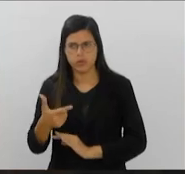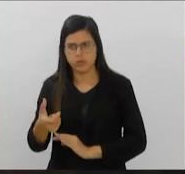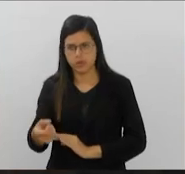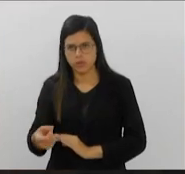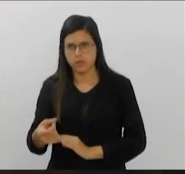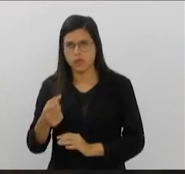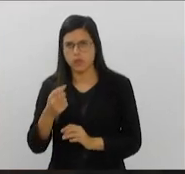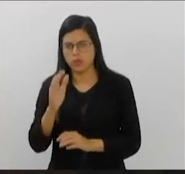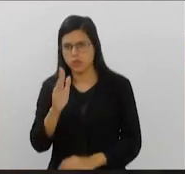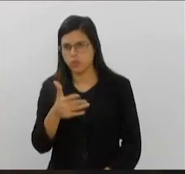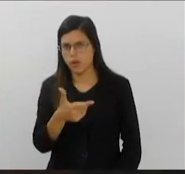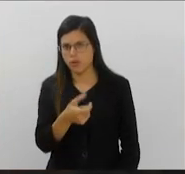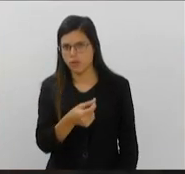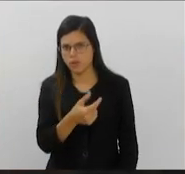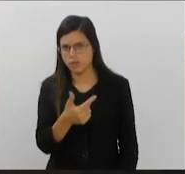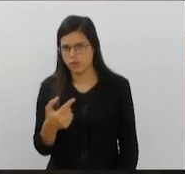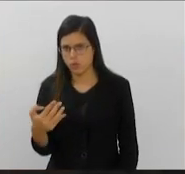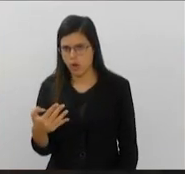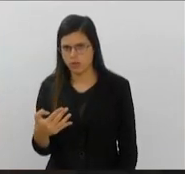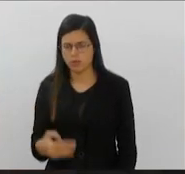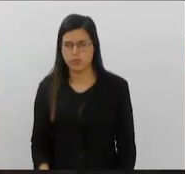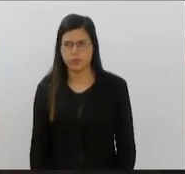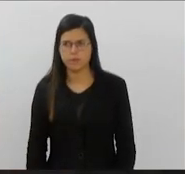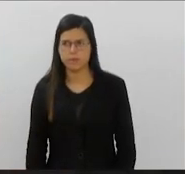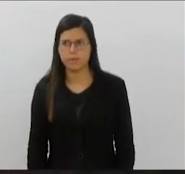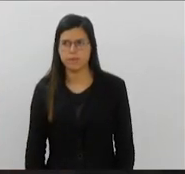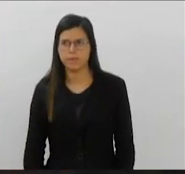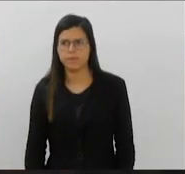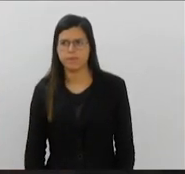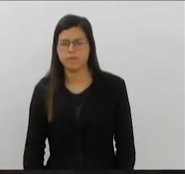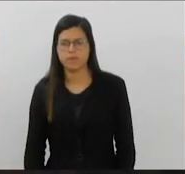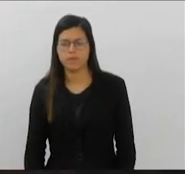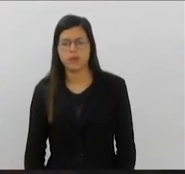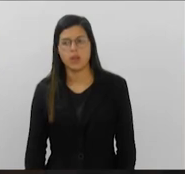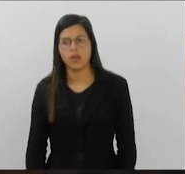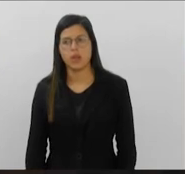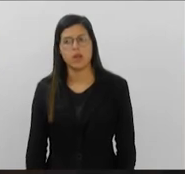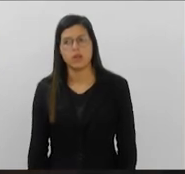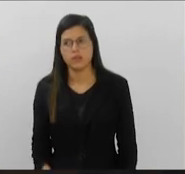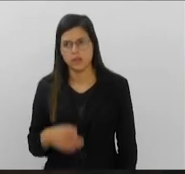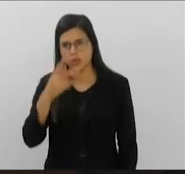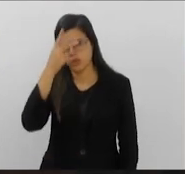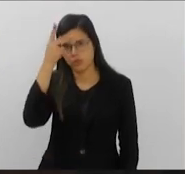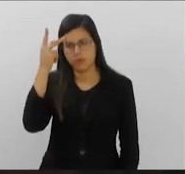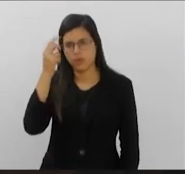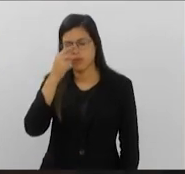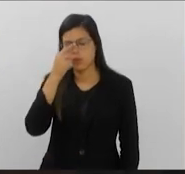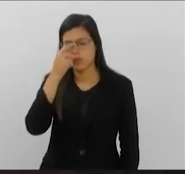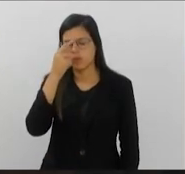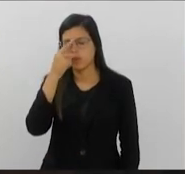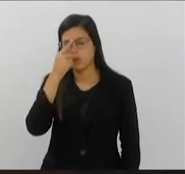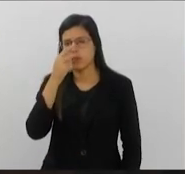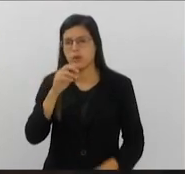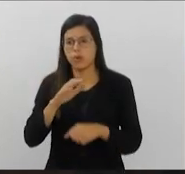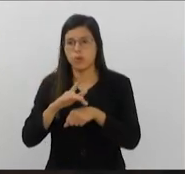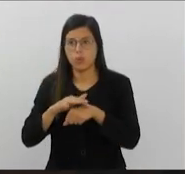de 2024, que dá às pessoas com